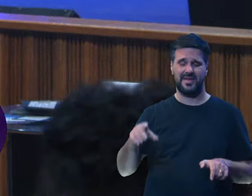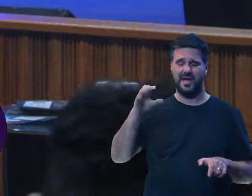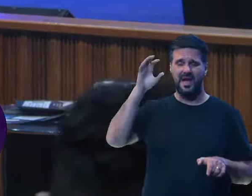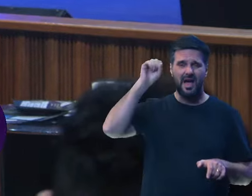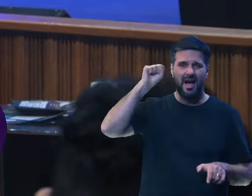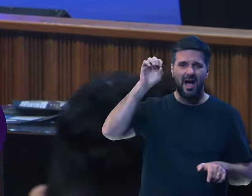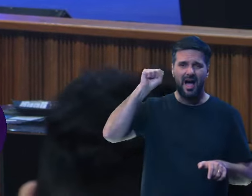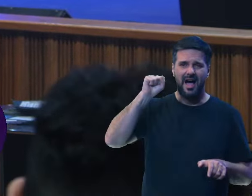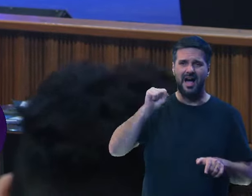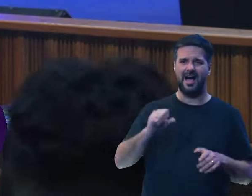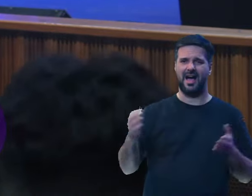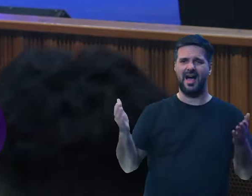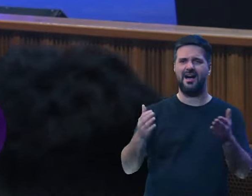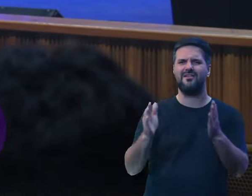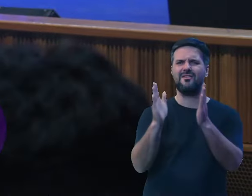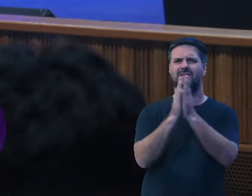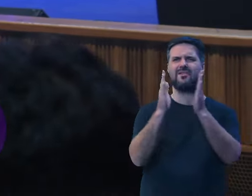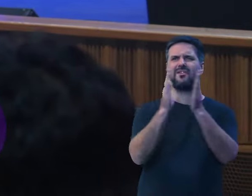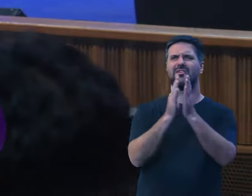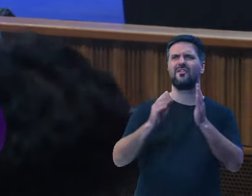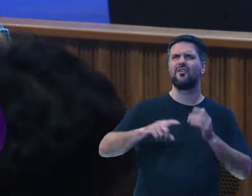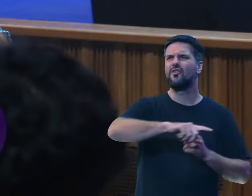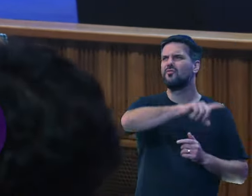E nós vamos orar agora por todos aqui.